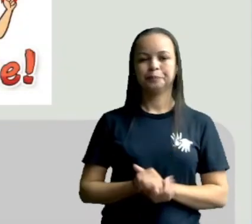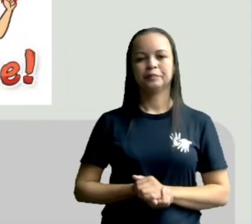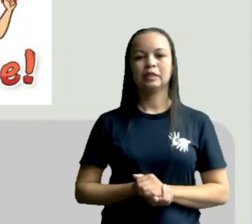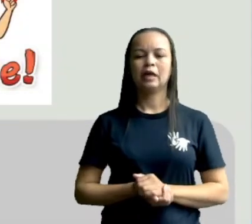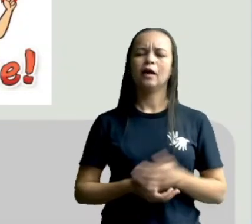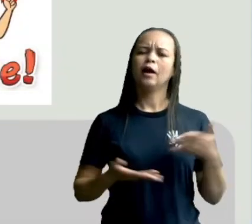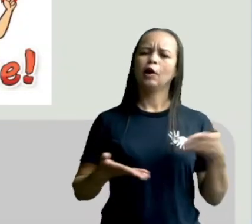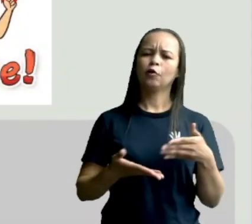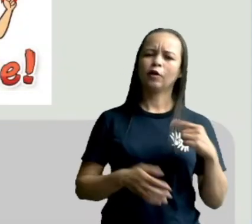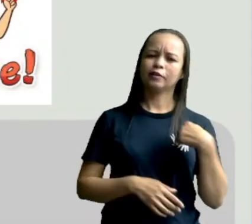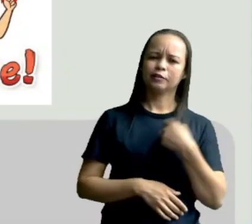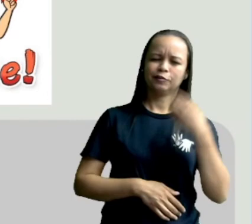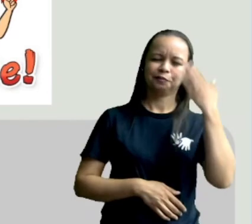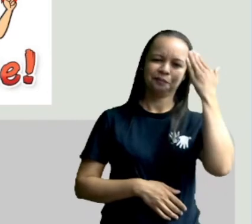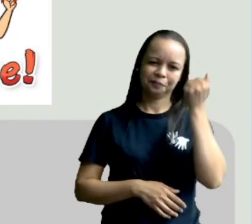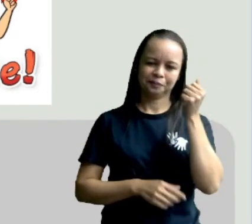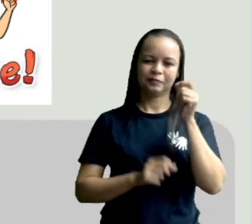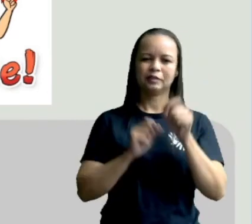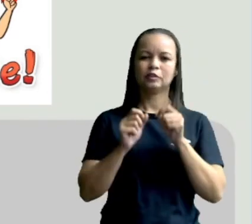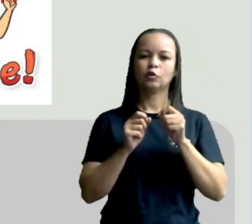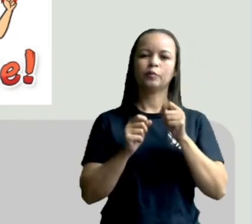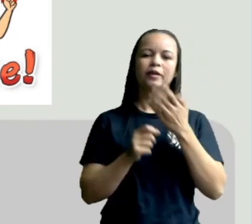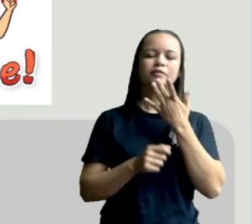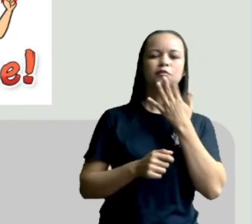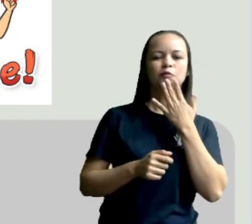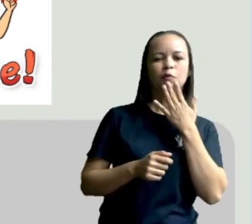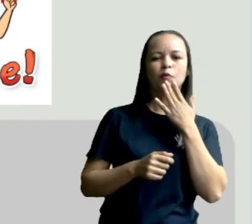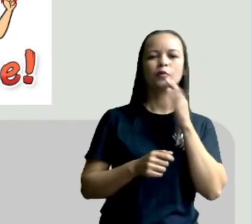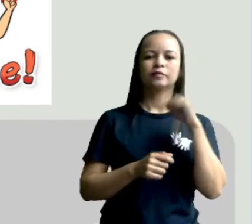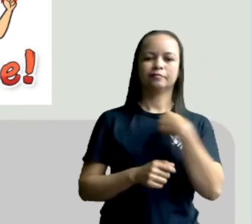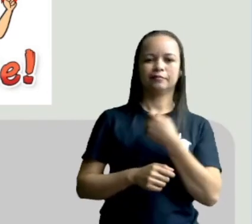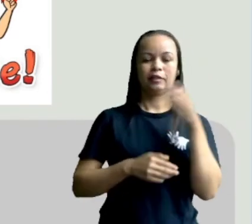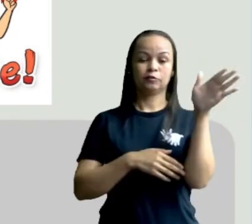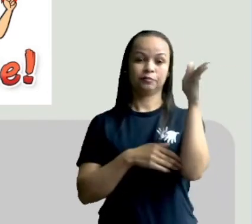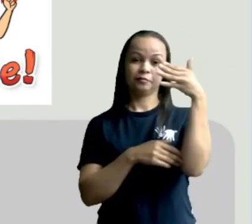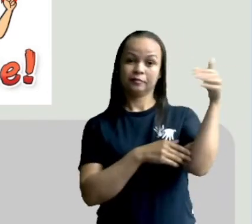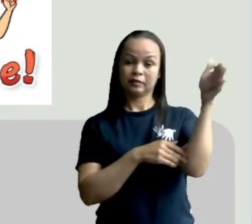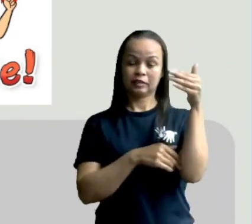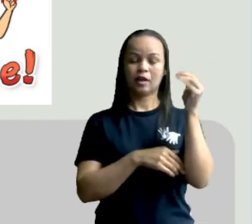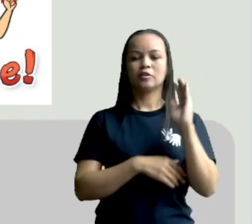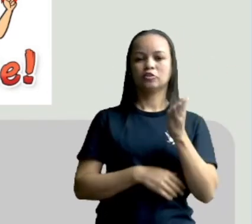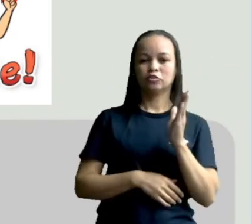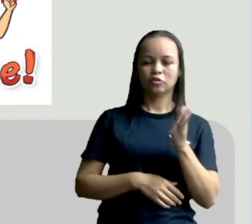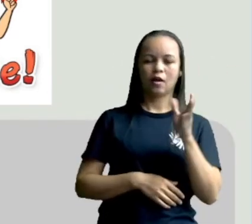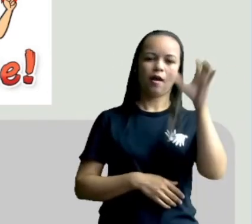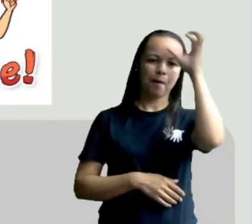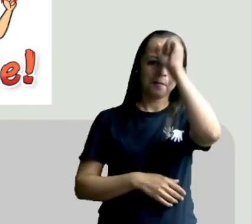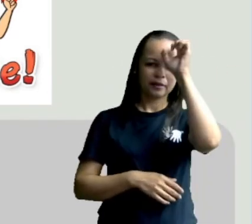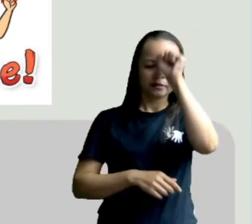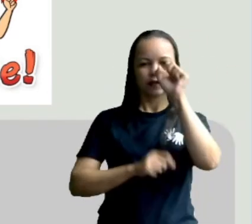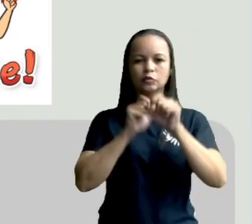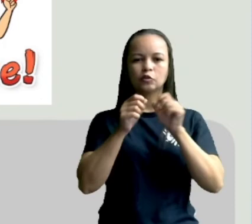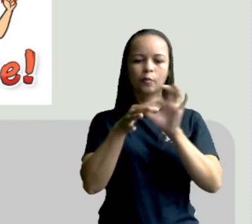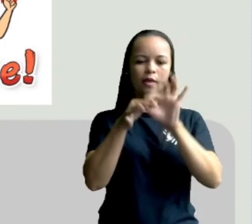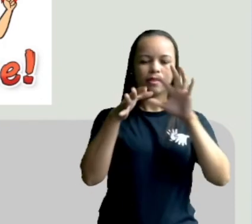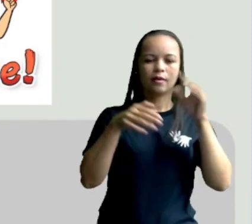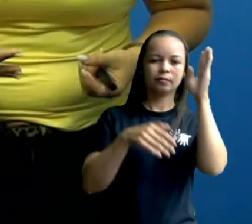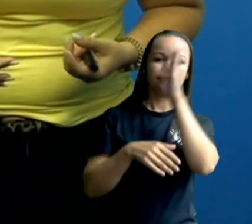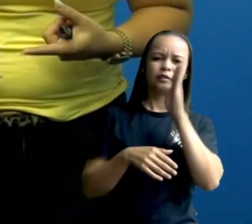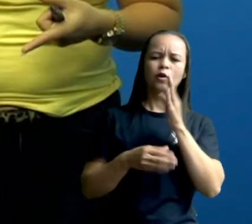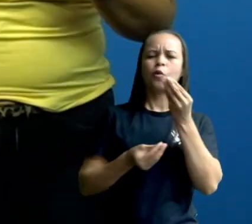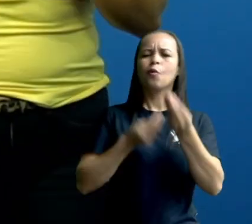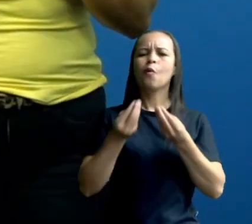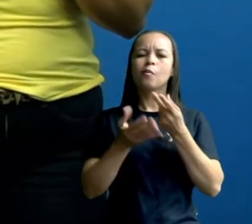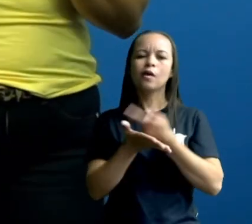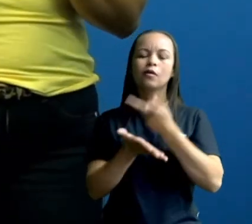gente já sabe sobre as cores da nossa bandeira, a gente já aprendeu sobre a independência do Brasil, como foi que